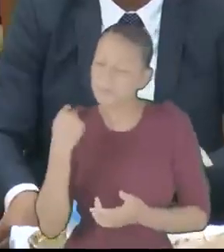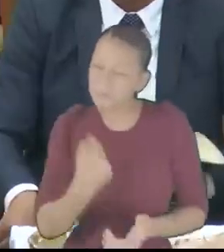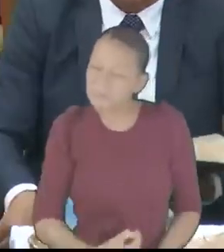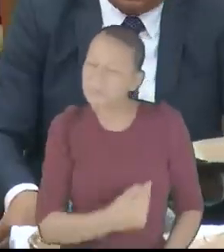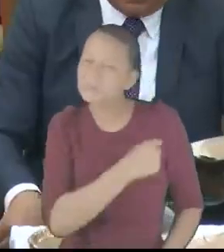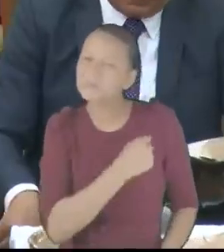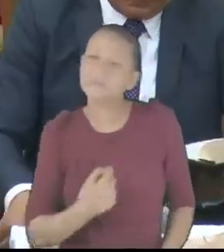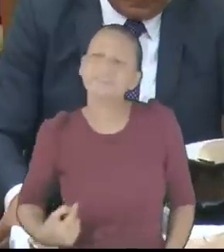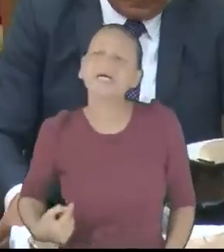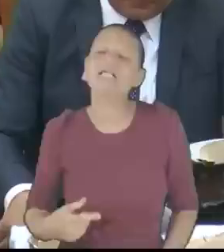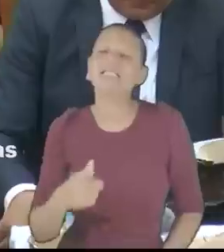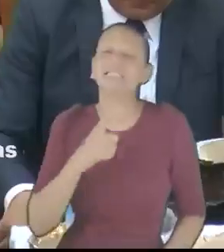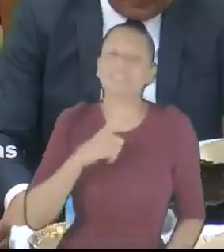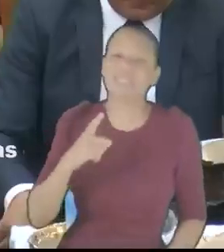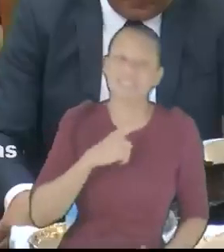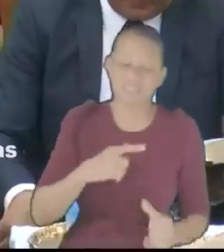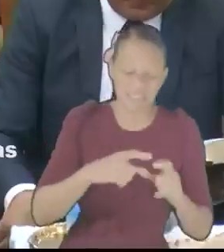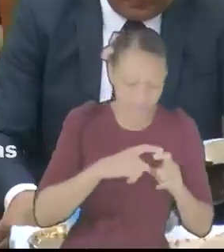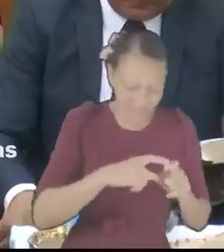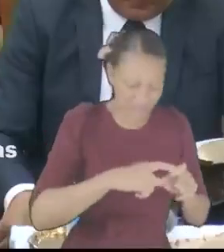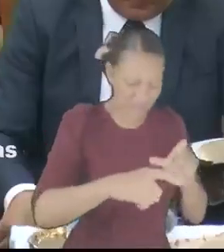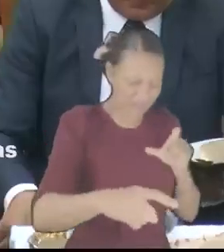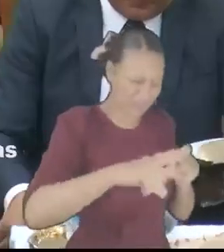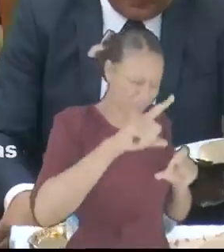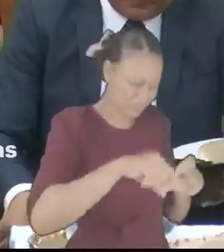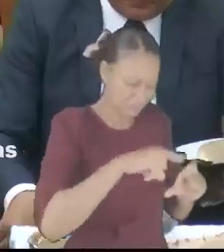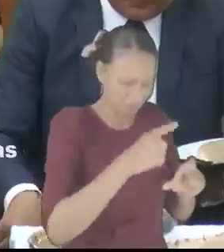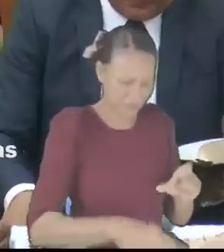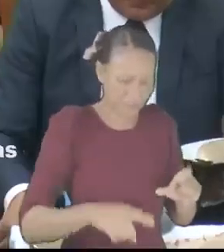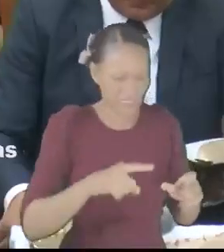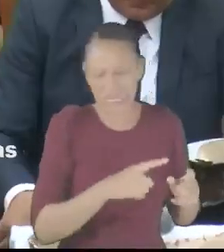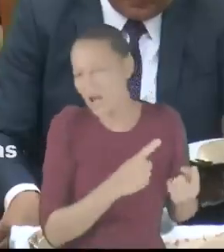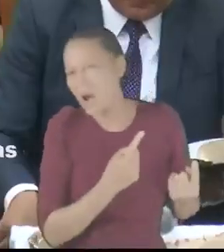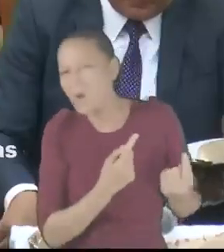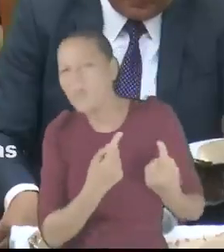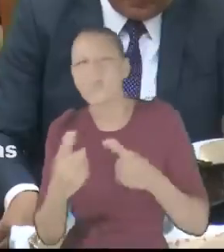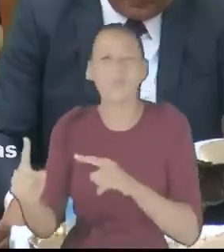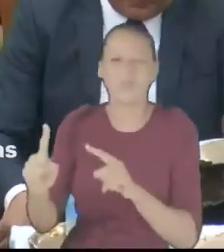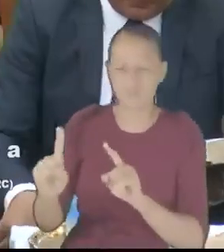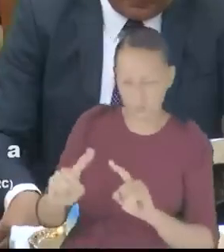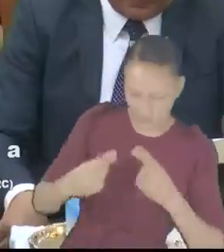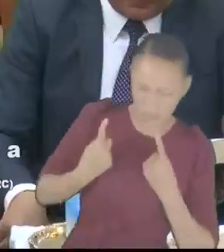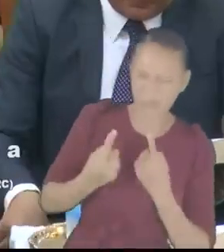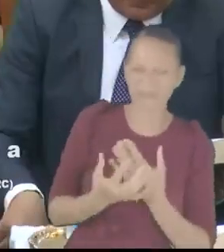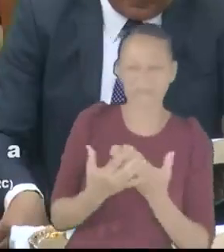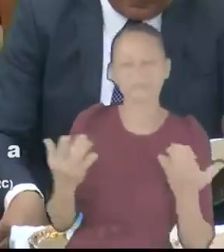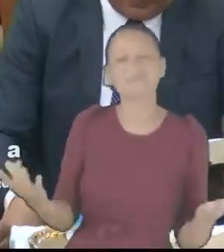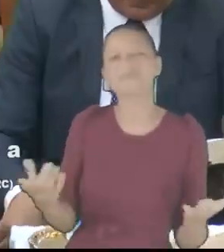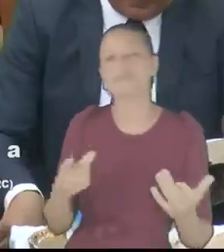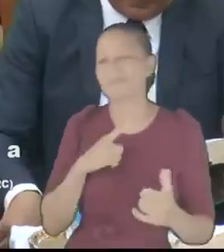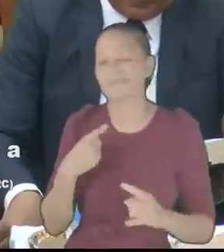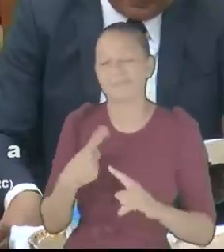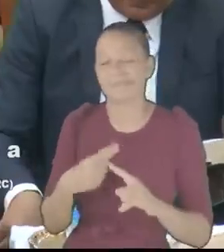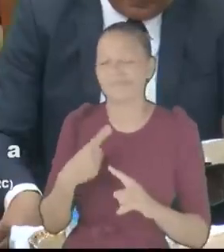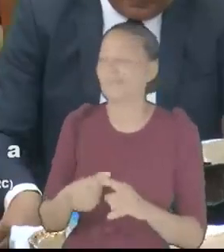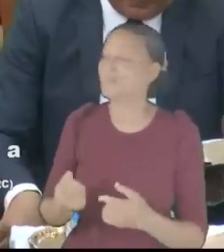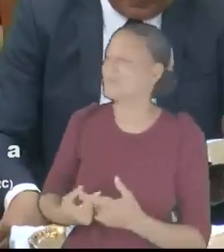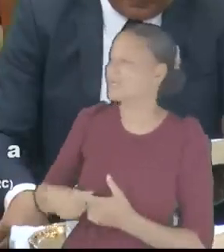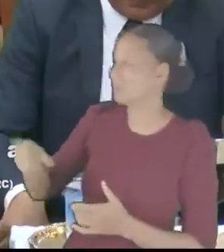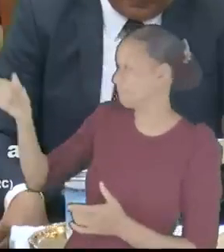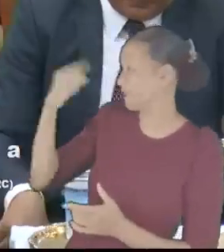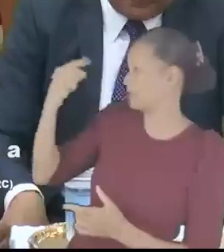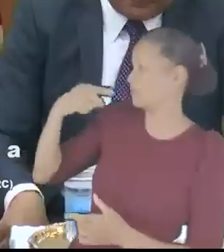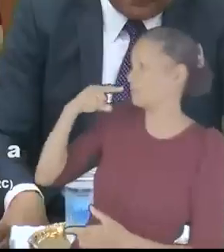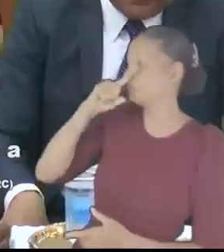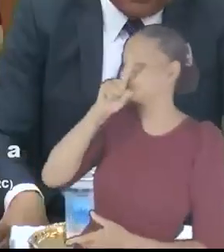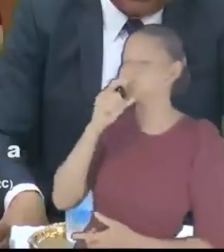aqui, havendo riscado a cédula que era contra nós em suas ordenanças, porque nós quebrávamos as ordenanças de